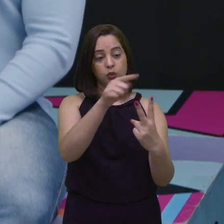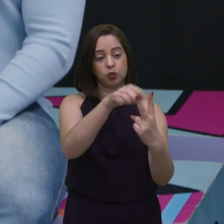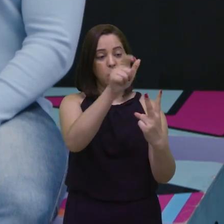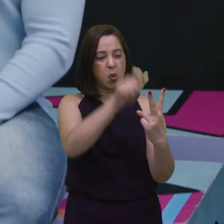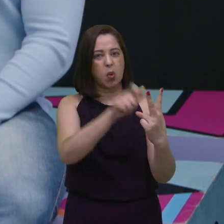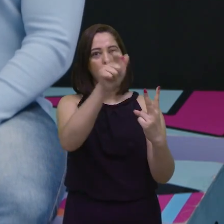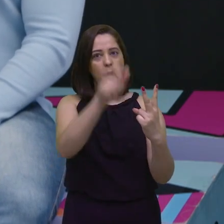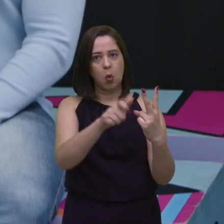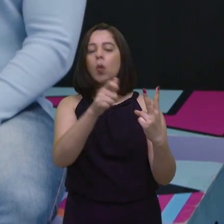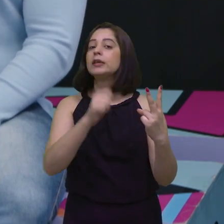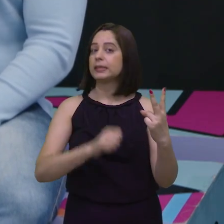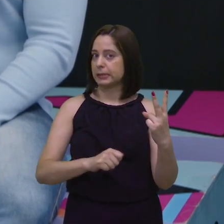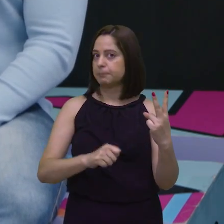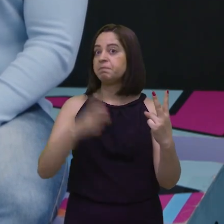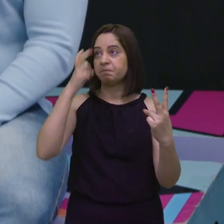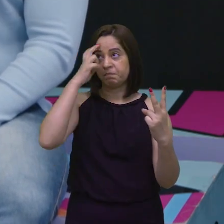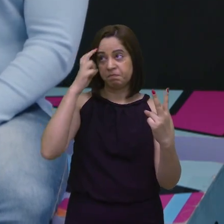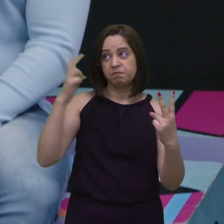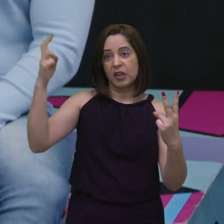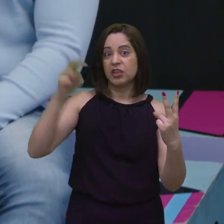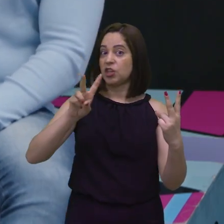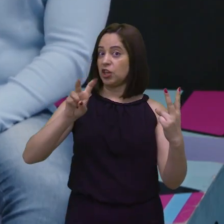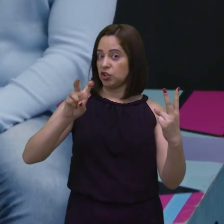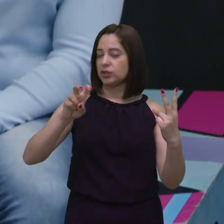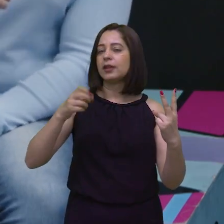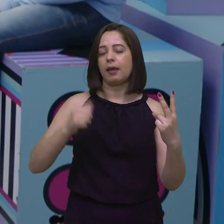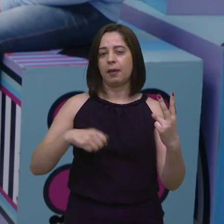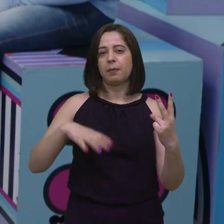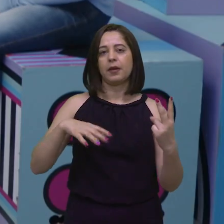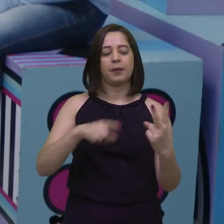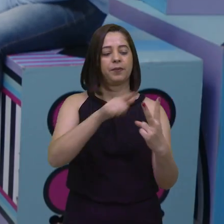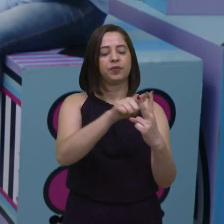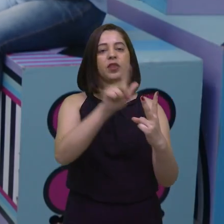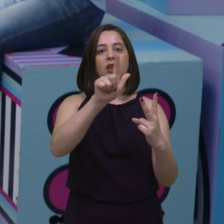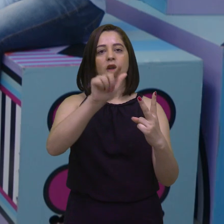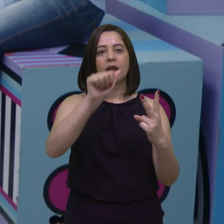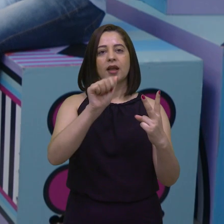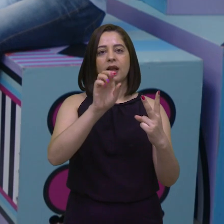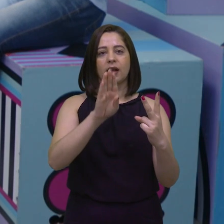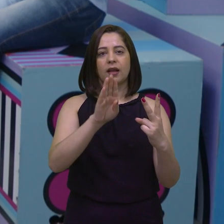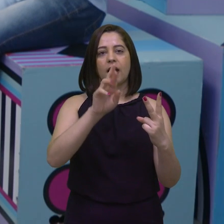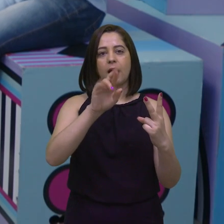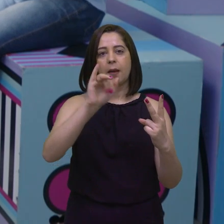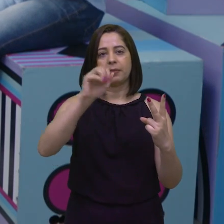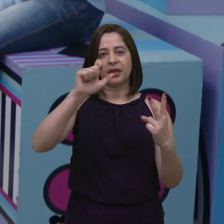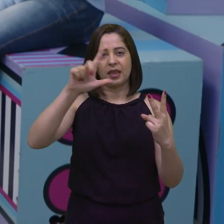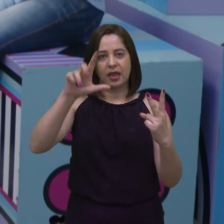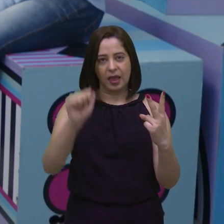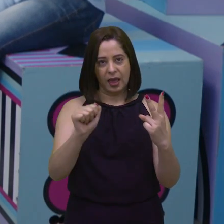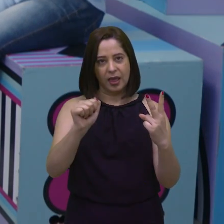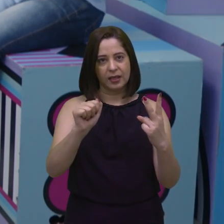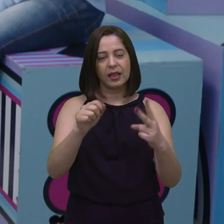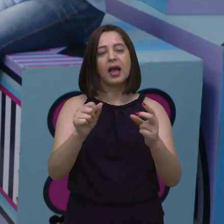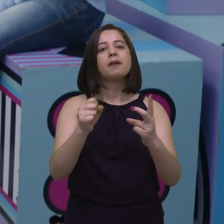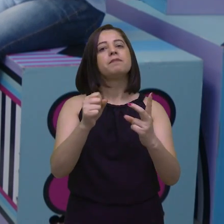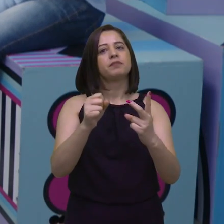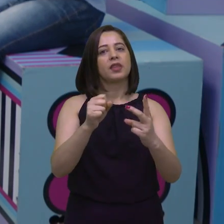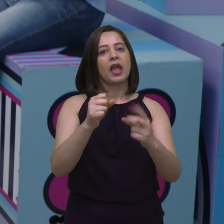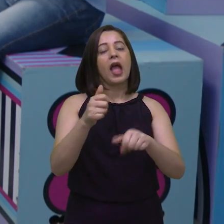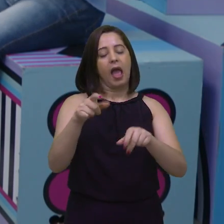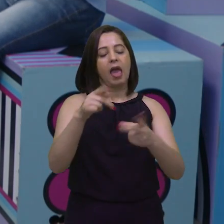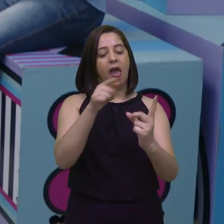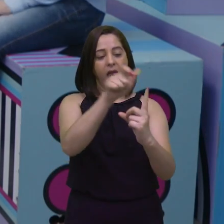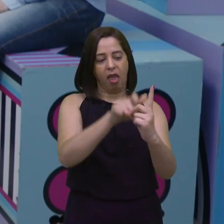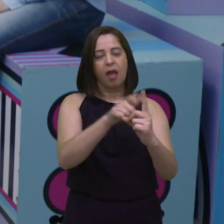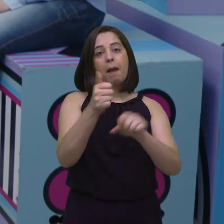duas entrevistadas que entendem demais dessa causa. Estou falando da Gabriela Carvalho, que é assistente social, pedagoga